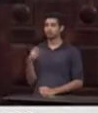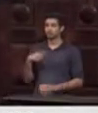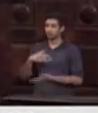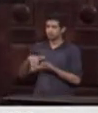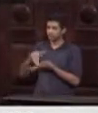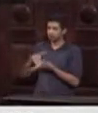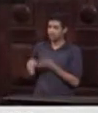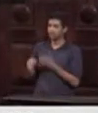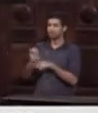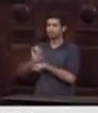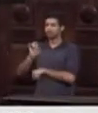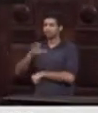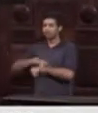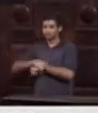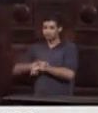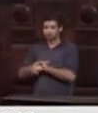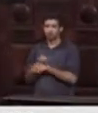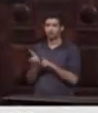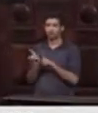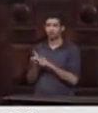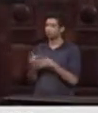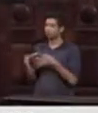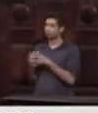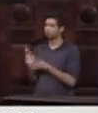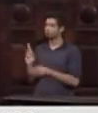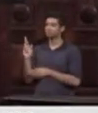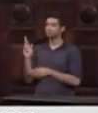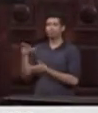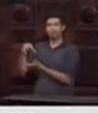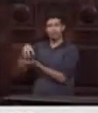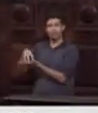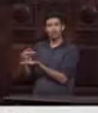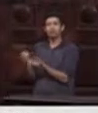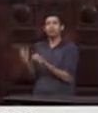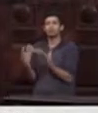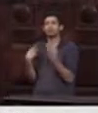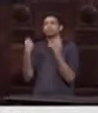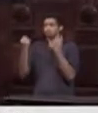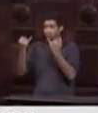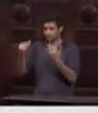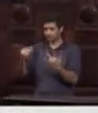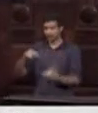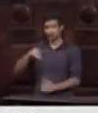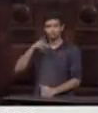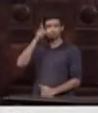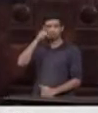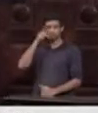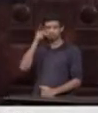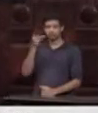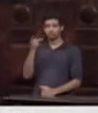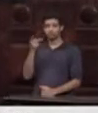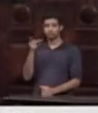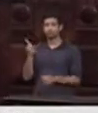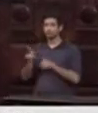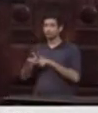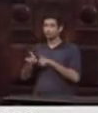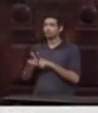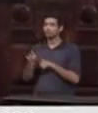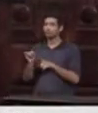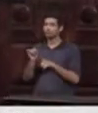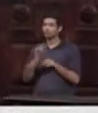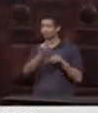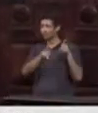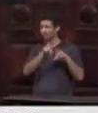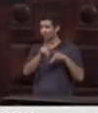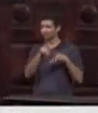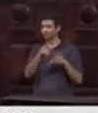de Segurança, os responsáveis por essa área, para dar explicações aos parlamentares e, por conseguinte, à população